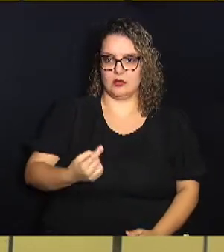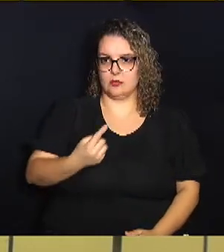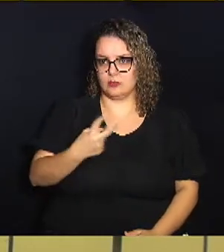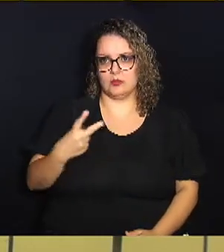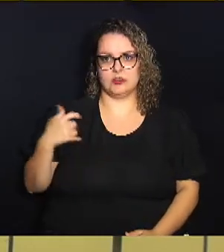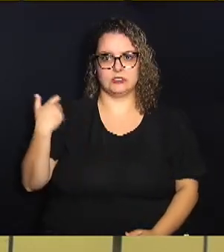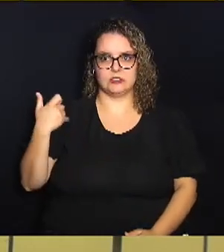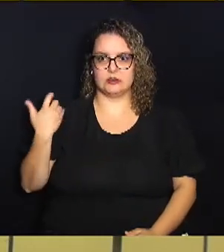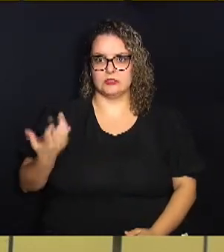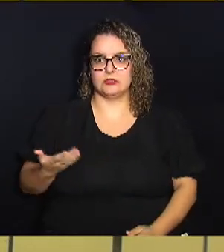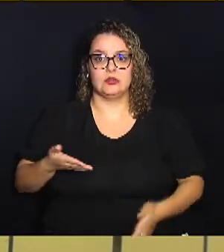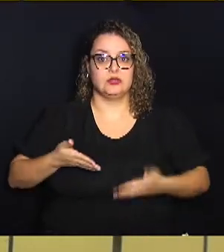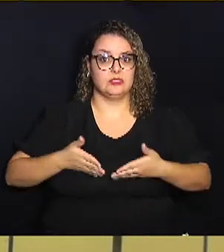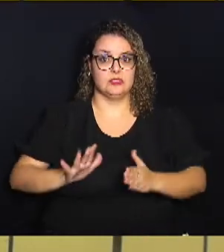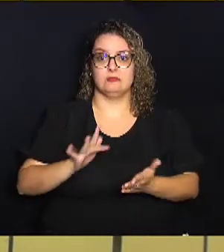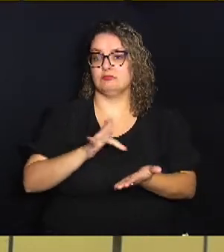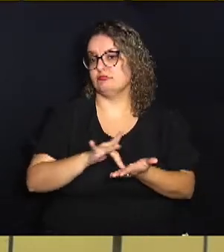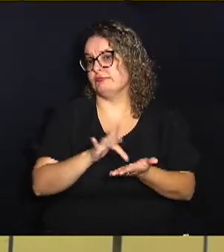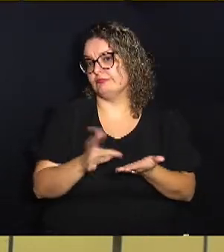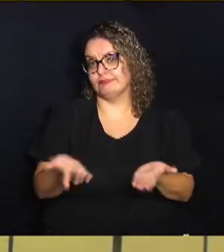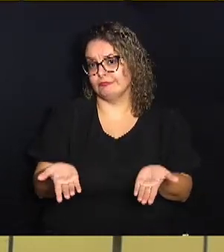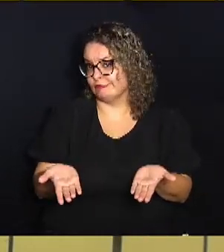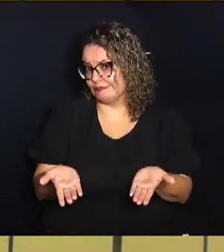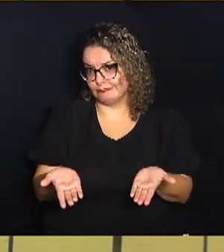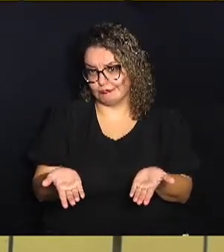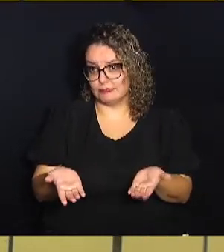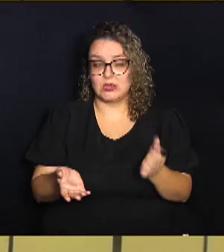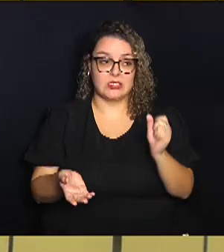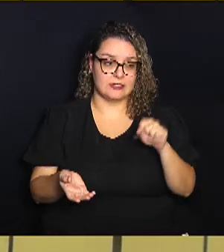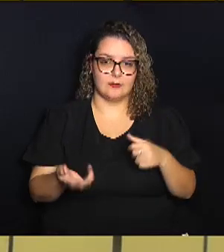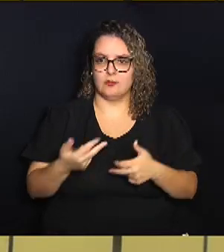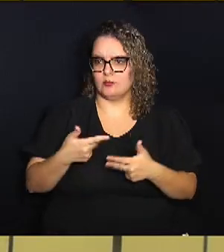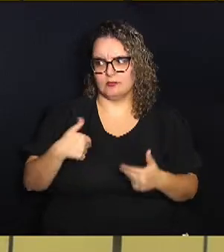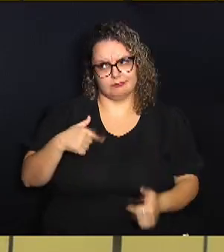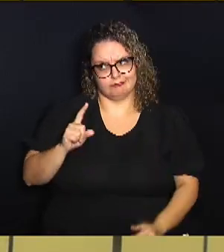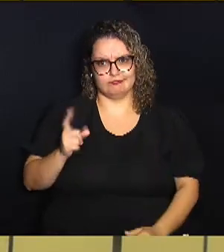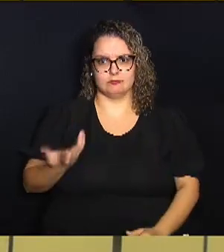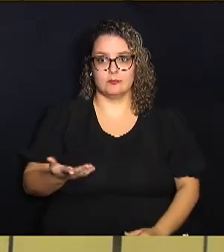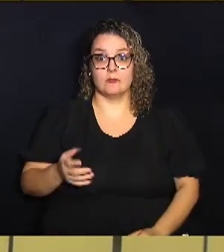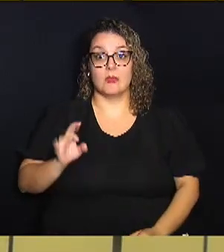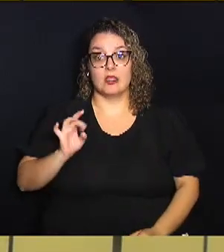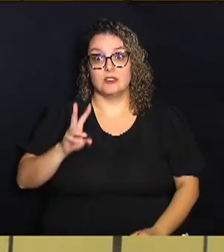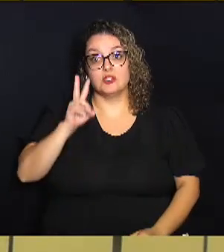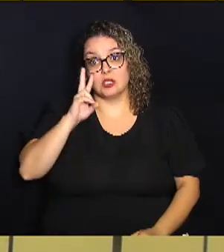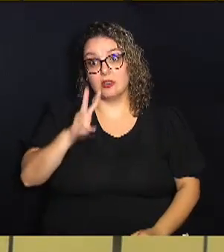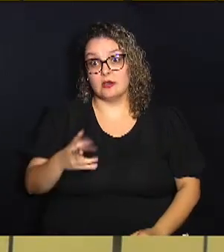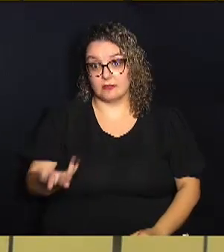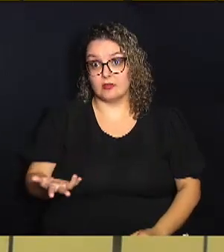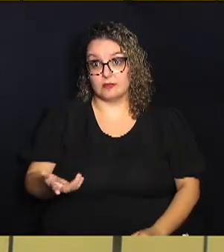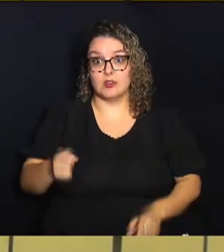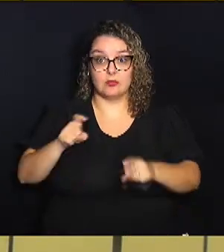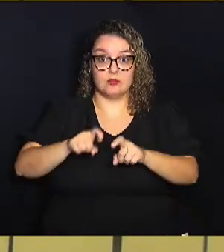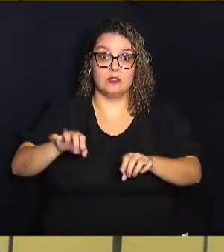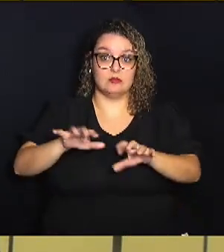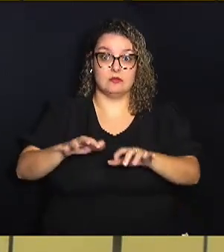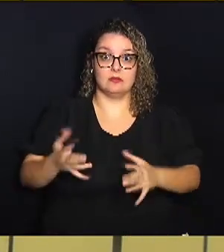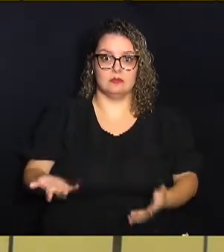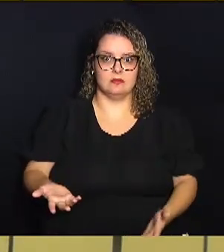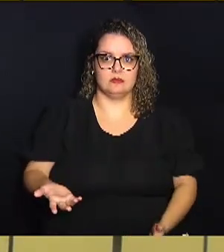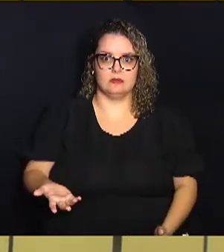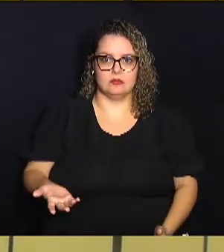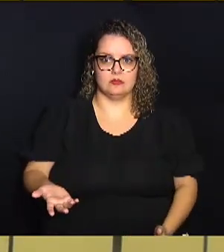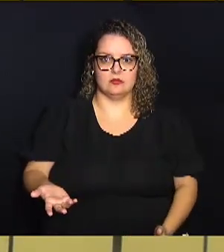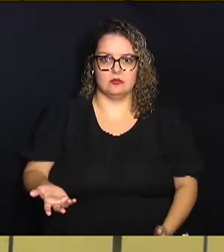anos, ela já nasceu com um tablet na mão, né? Coisa que eu não. Eu só fui ver um computador,